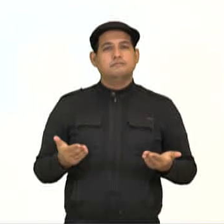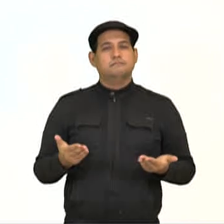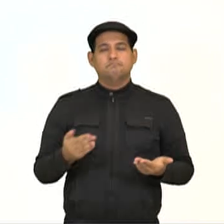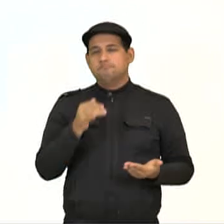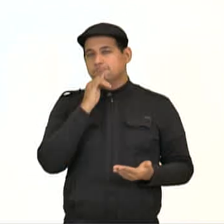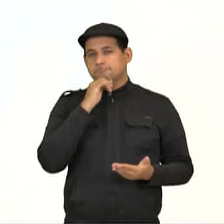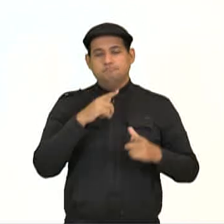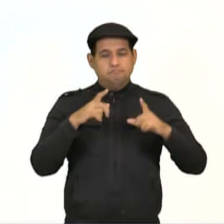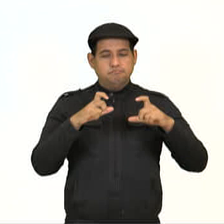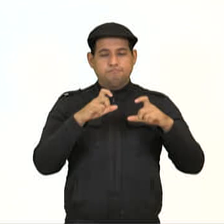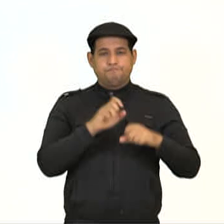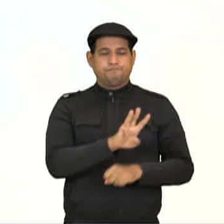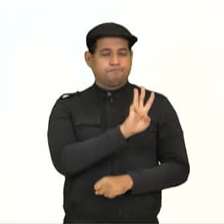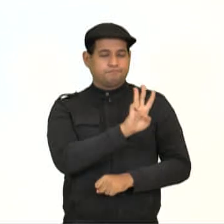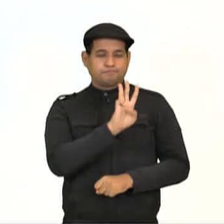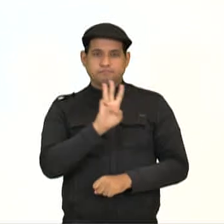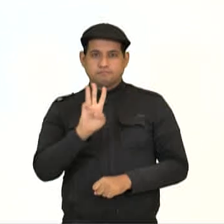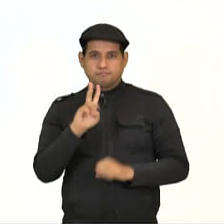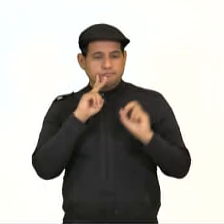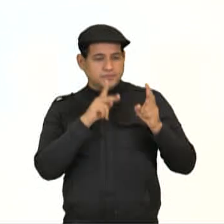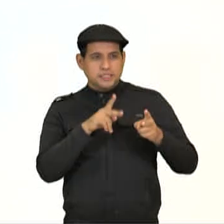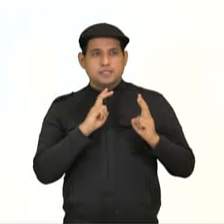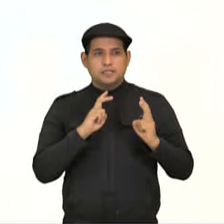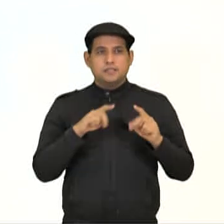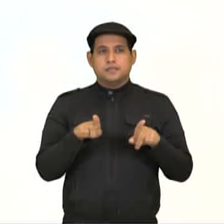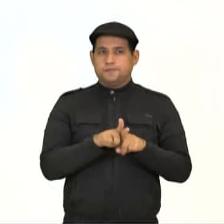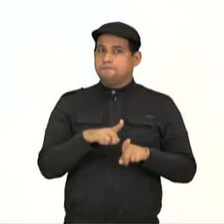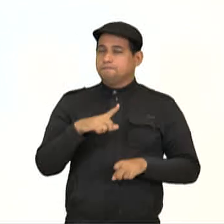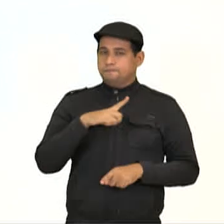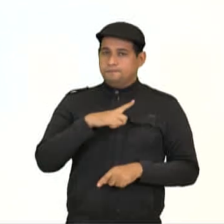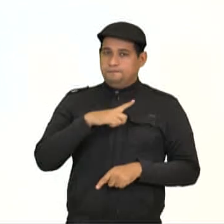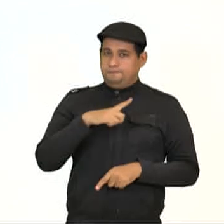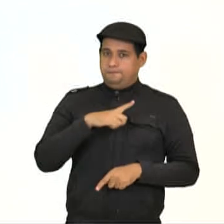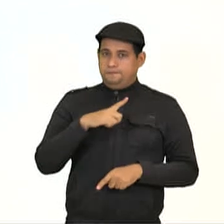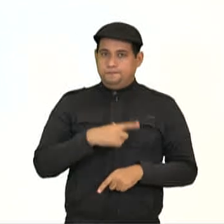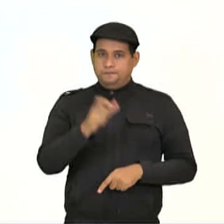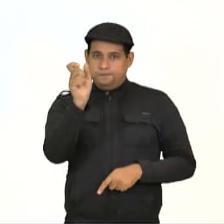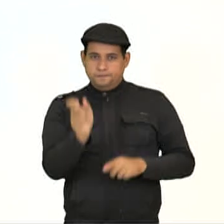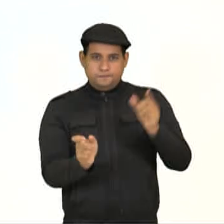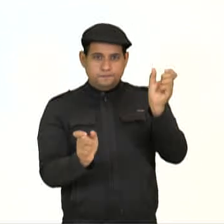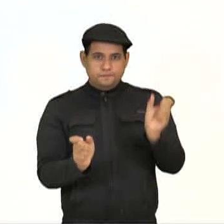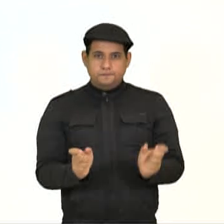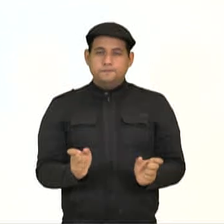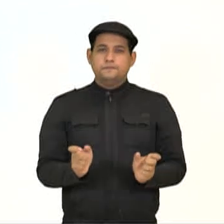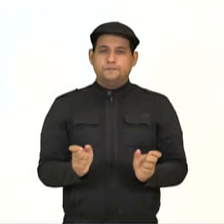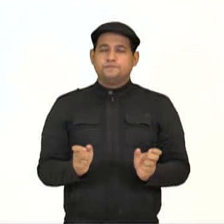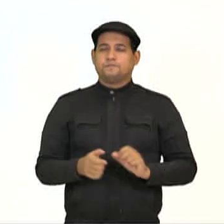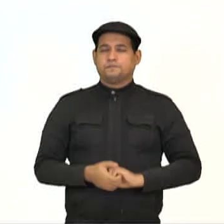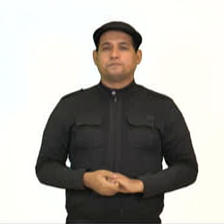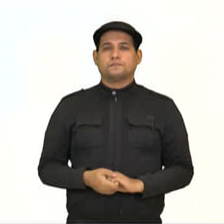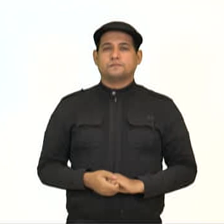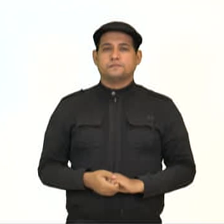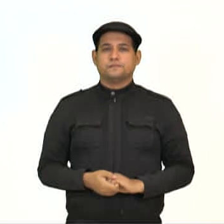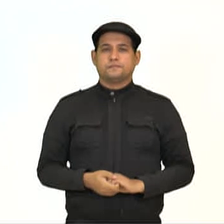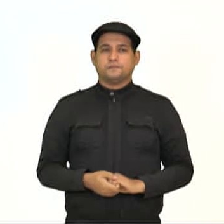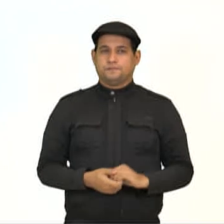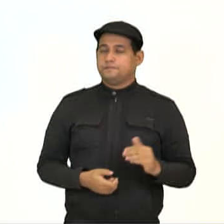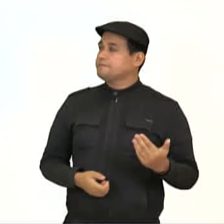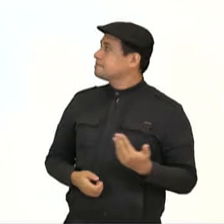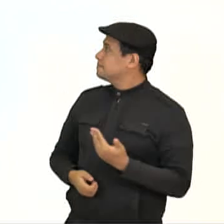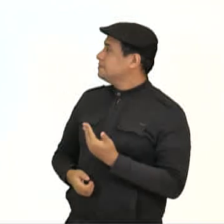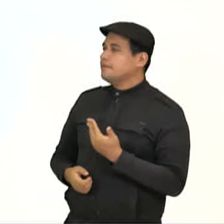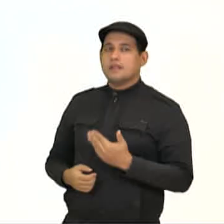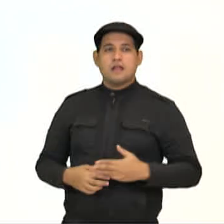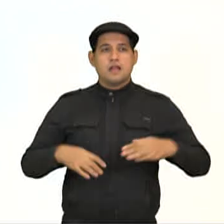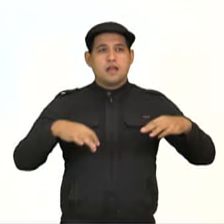retirada de um site em que a gente pode verificar, eles mantiveram, né, as suas características. Essa arquibancada